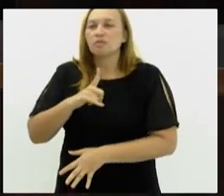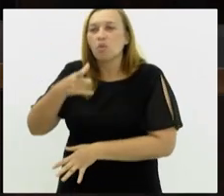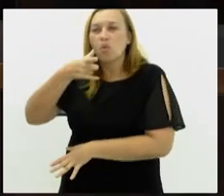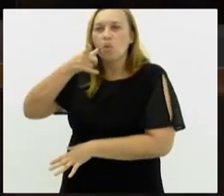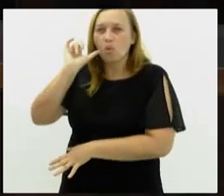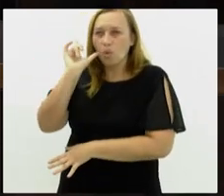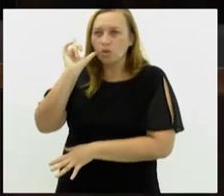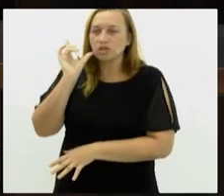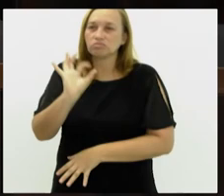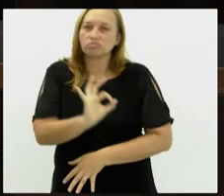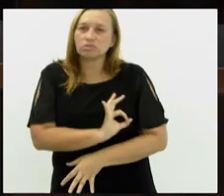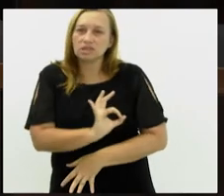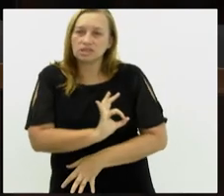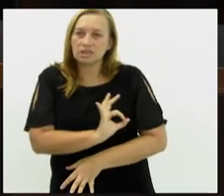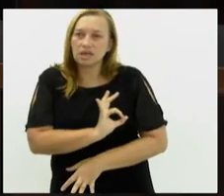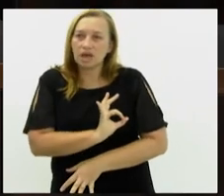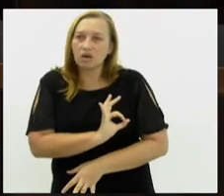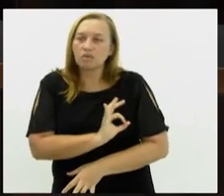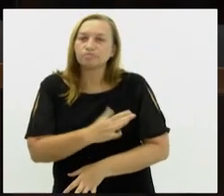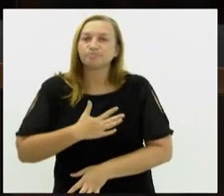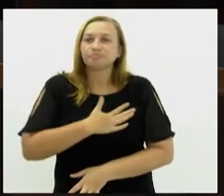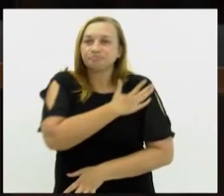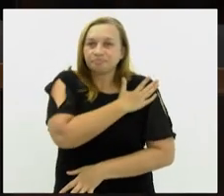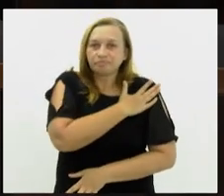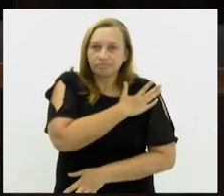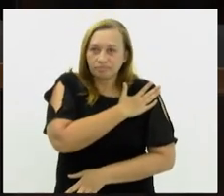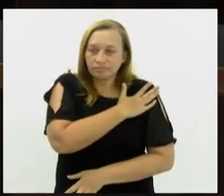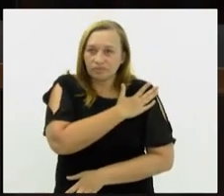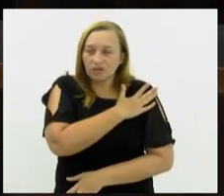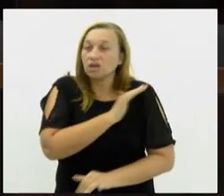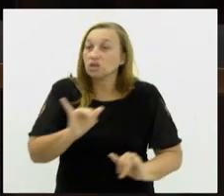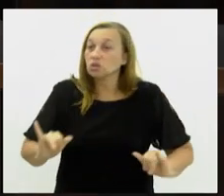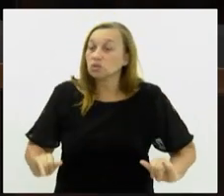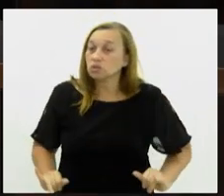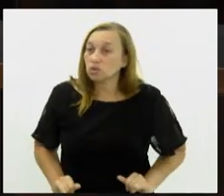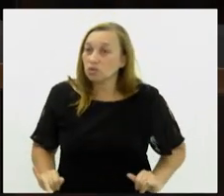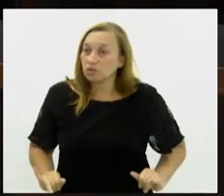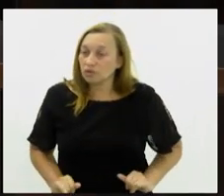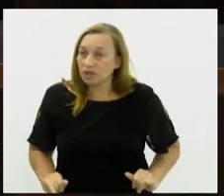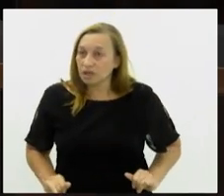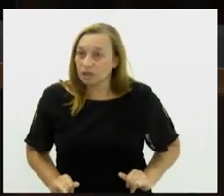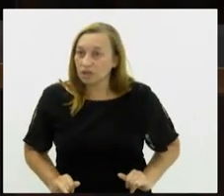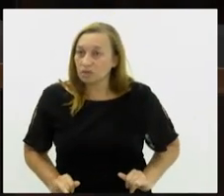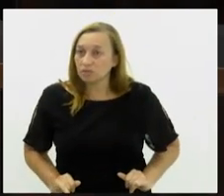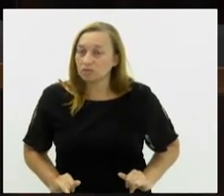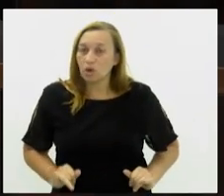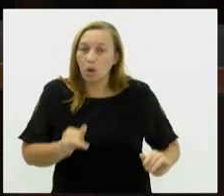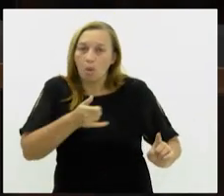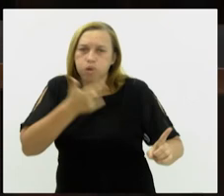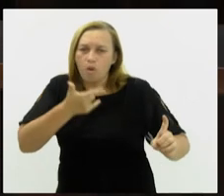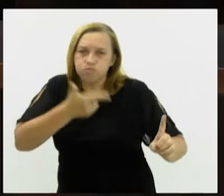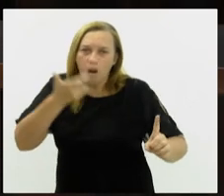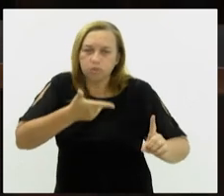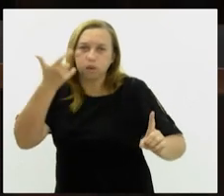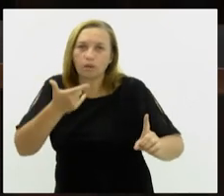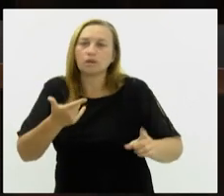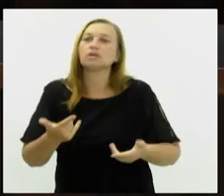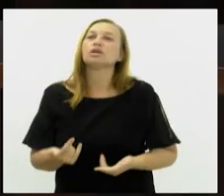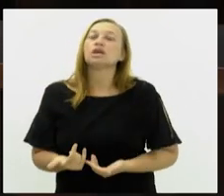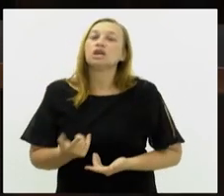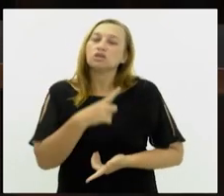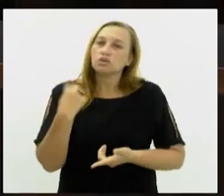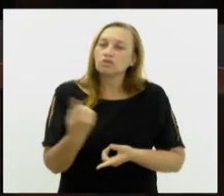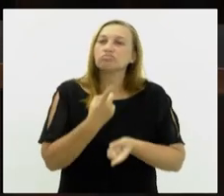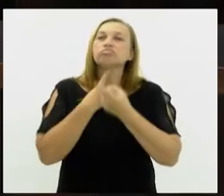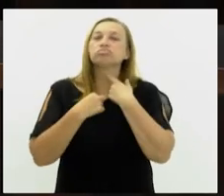inclusive, policiais militares que foram vítimas de disparo de arma de fogo, e a gente deseja